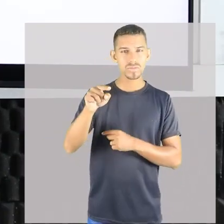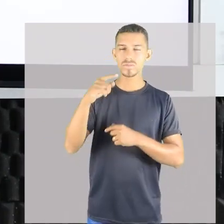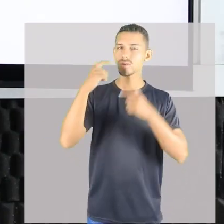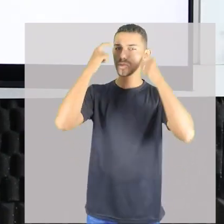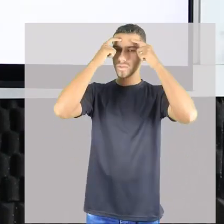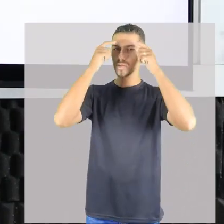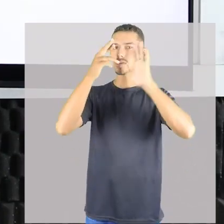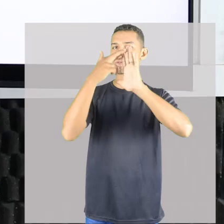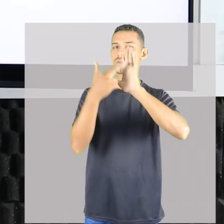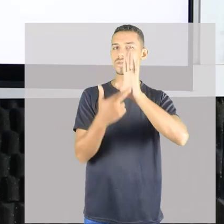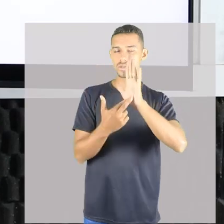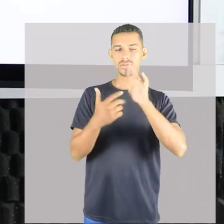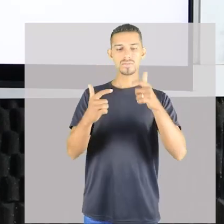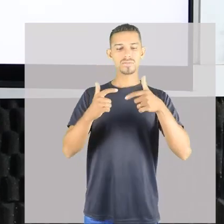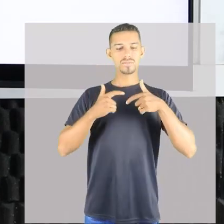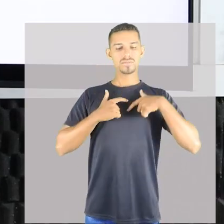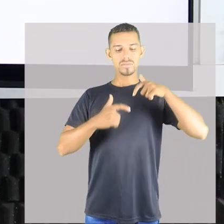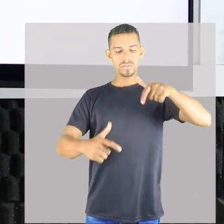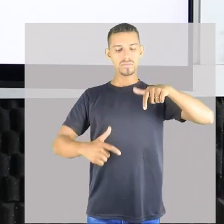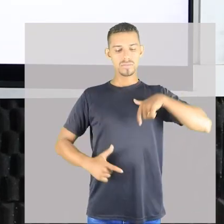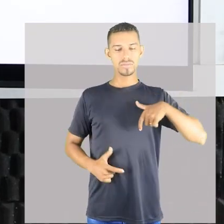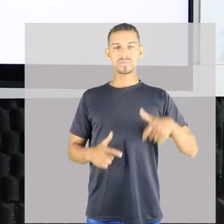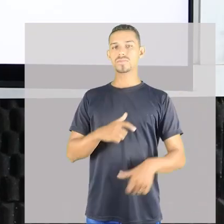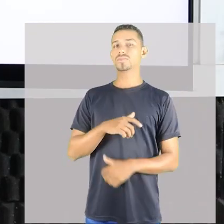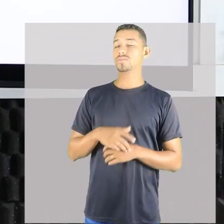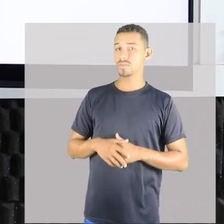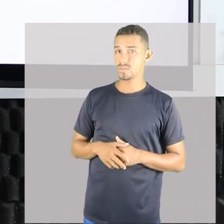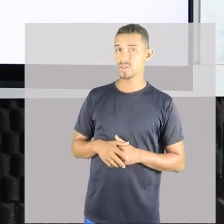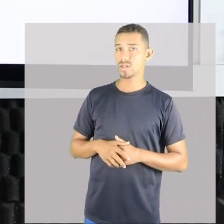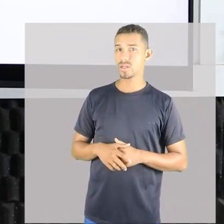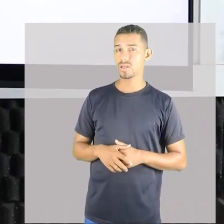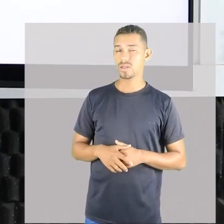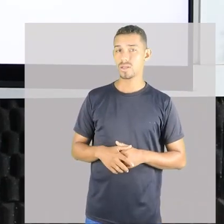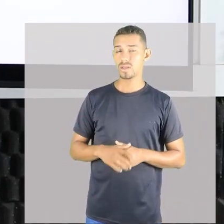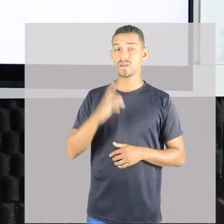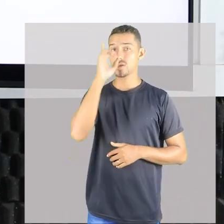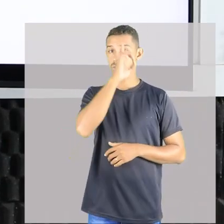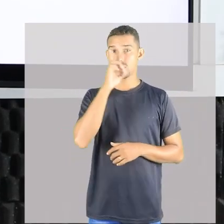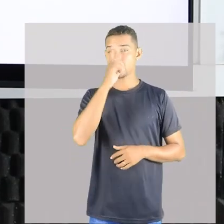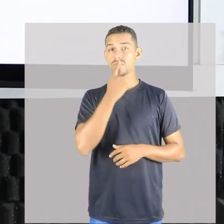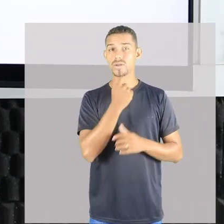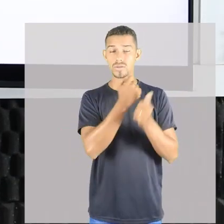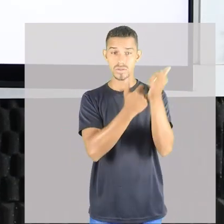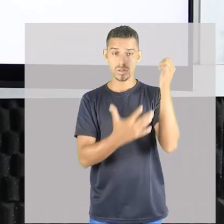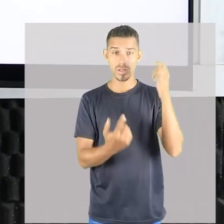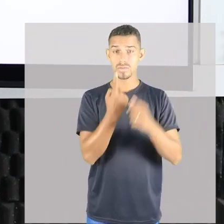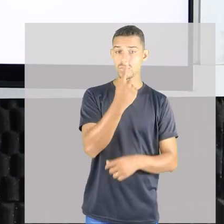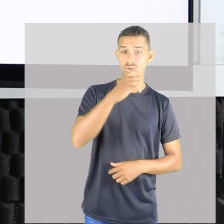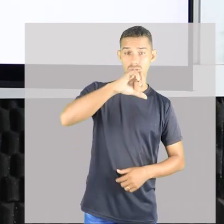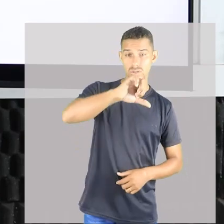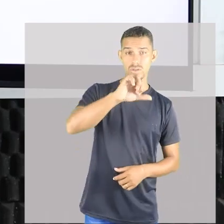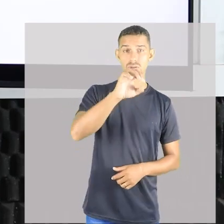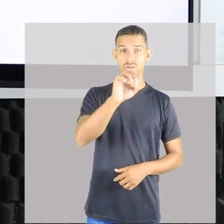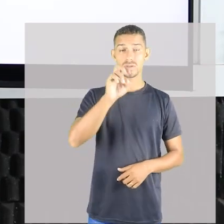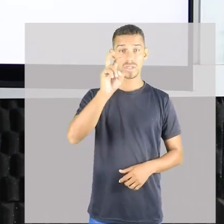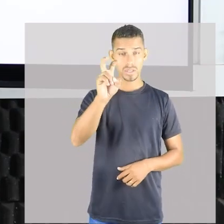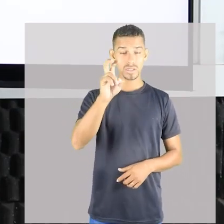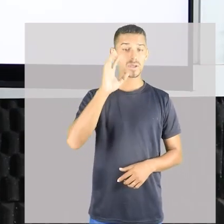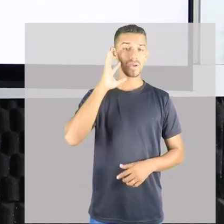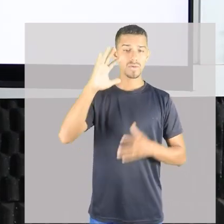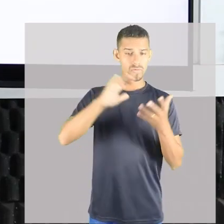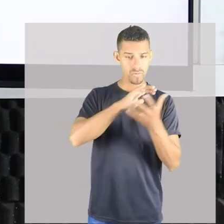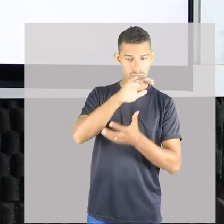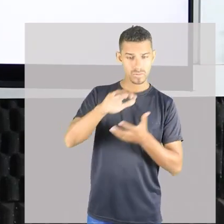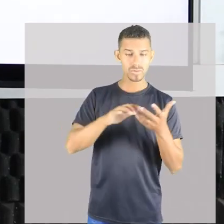esse regime monárquico que então estava na Rússia Antiga. Então, o Domingo Sangrento marca, em 1905, essa revolução, ou